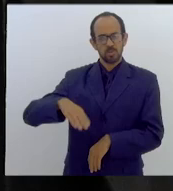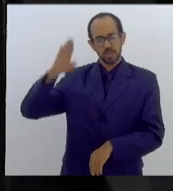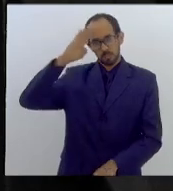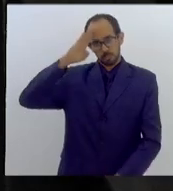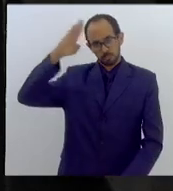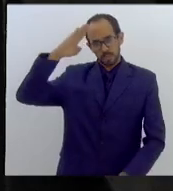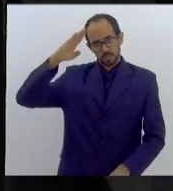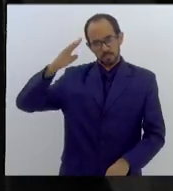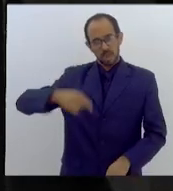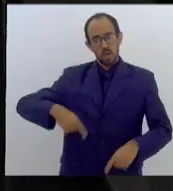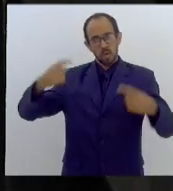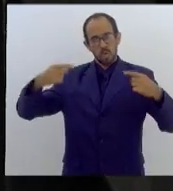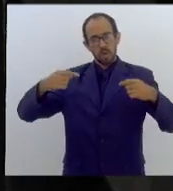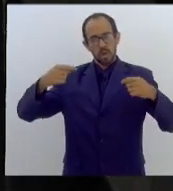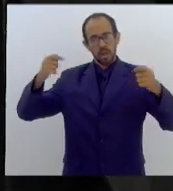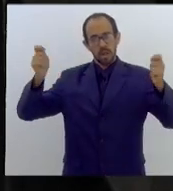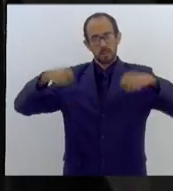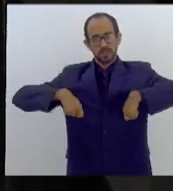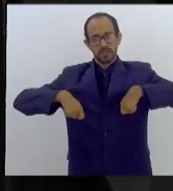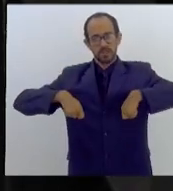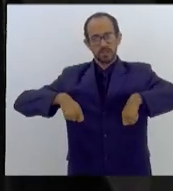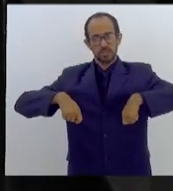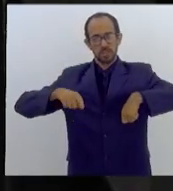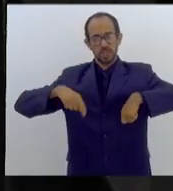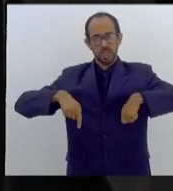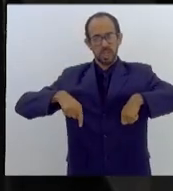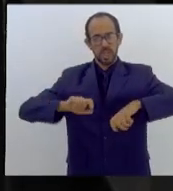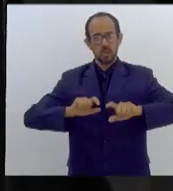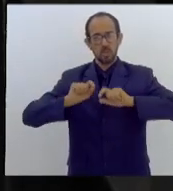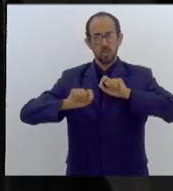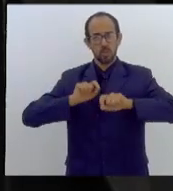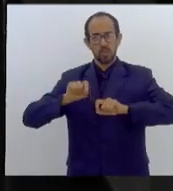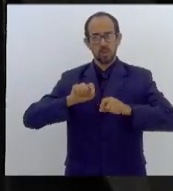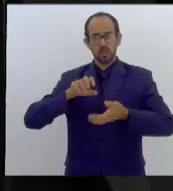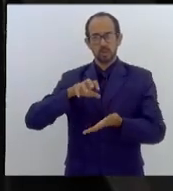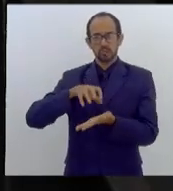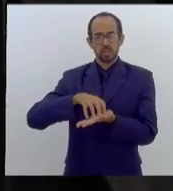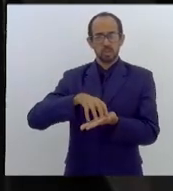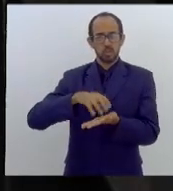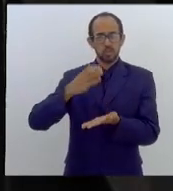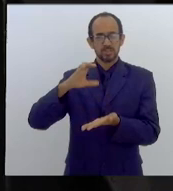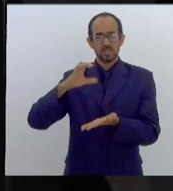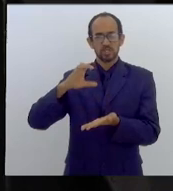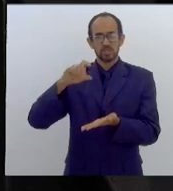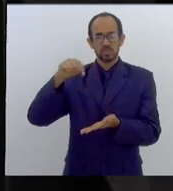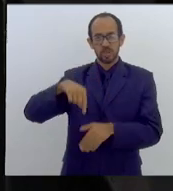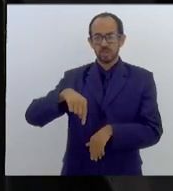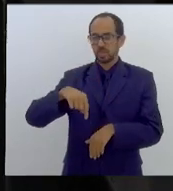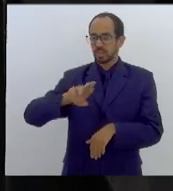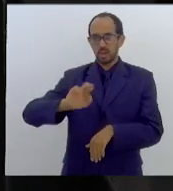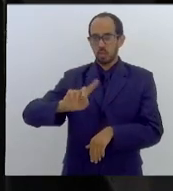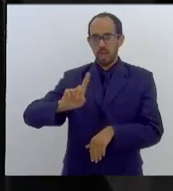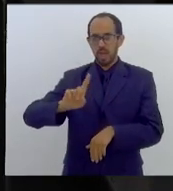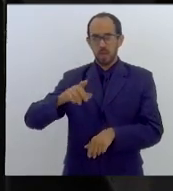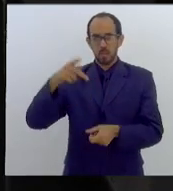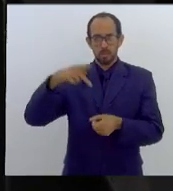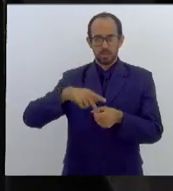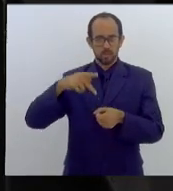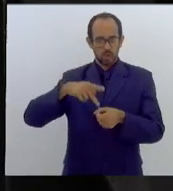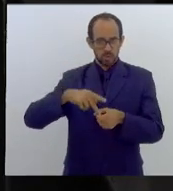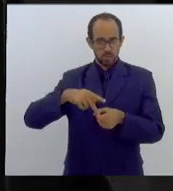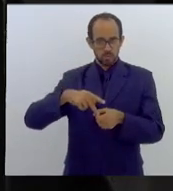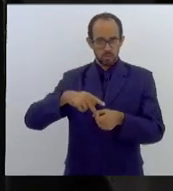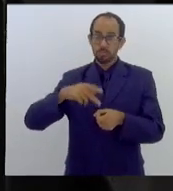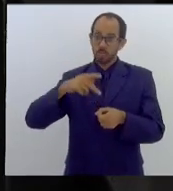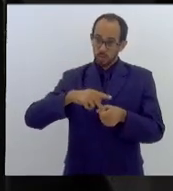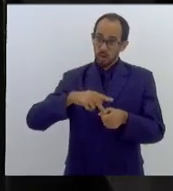vantagem competitiva o parque científico instalado no Rio de Janeiro. É a nossa principal vantagem, não é o petróleo. O petróleo é muito importante, será